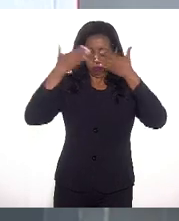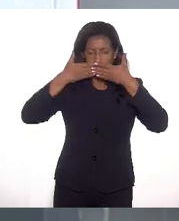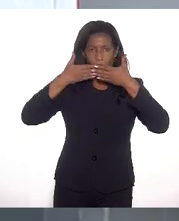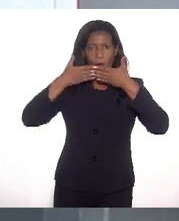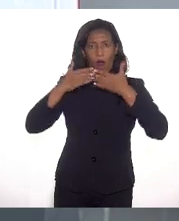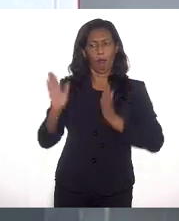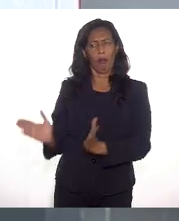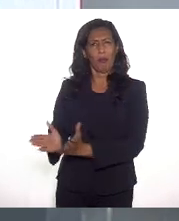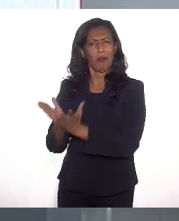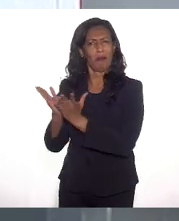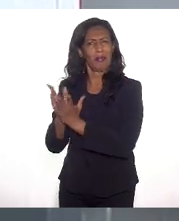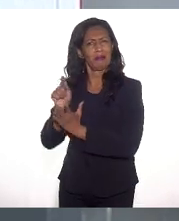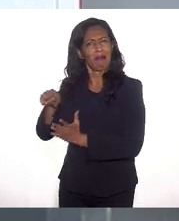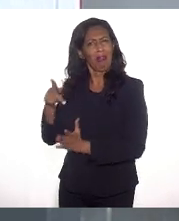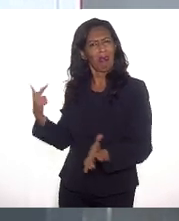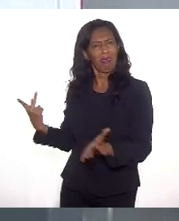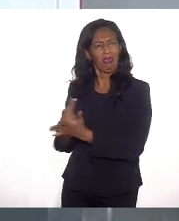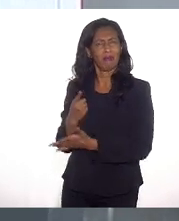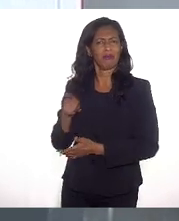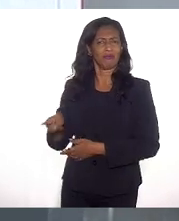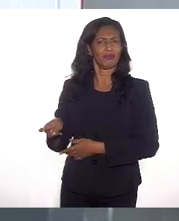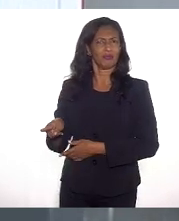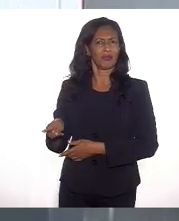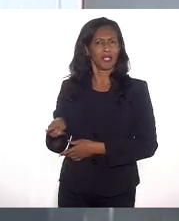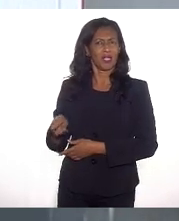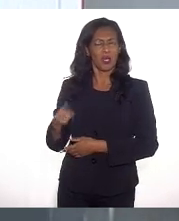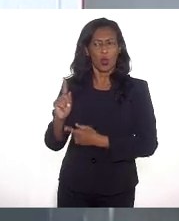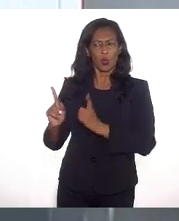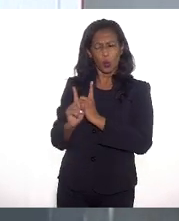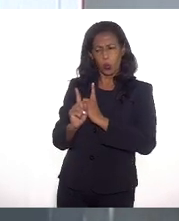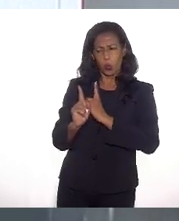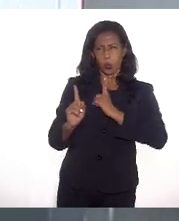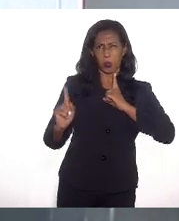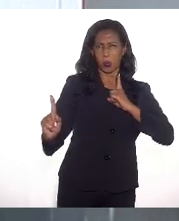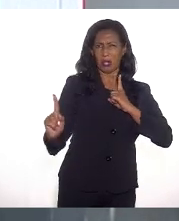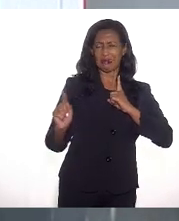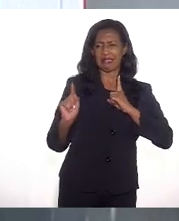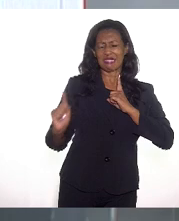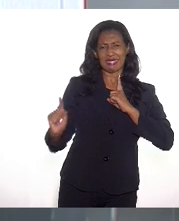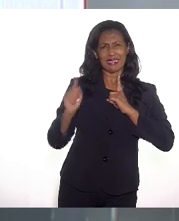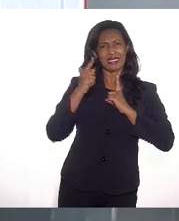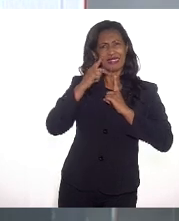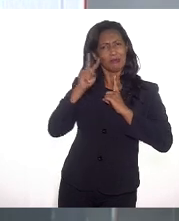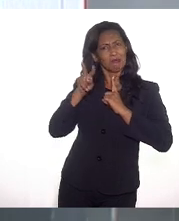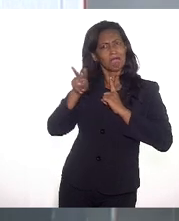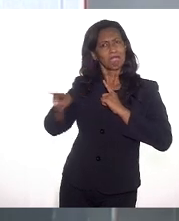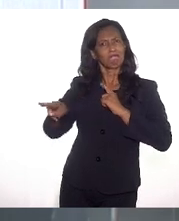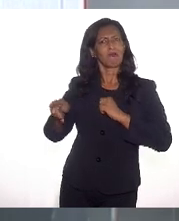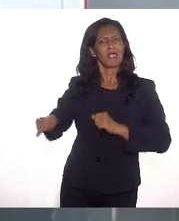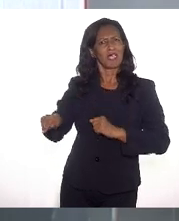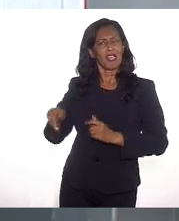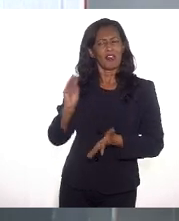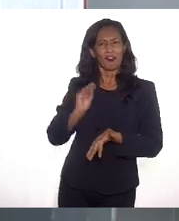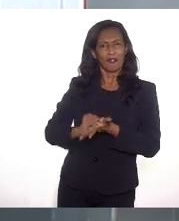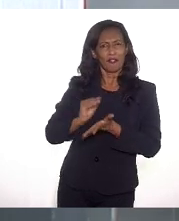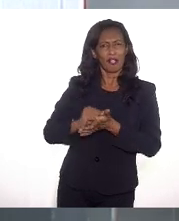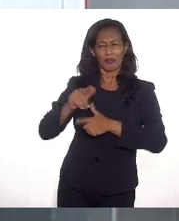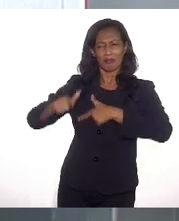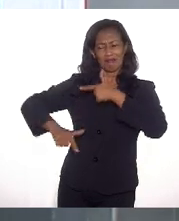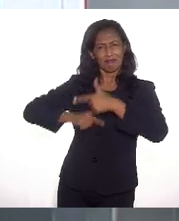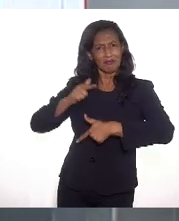pobreza. Essa pobreza que o isolamento trouxe, essa pobreza que o desemprego